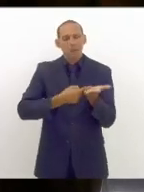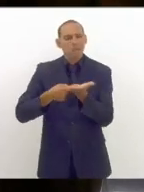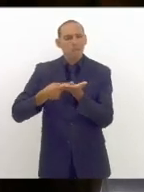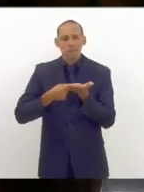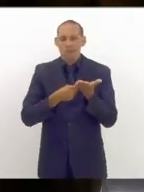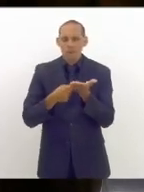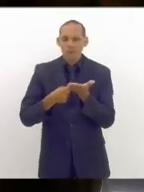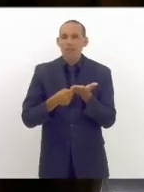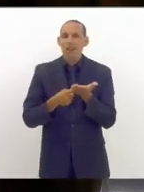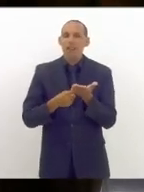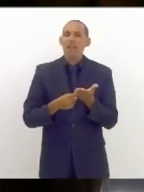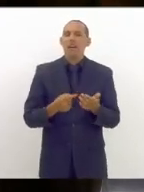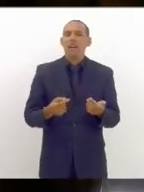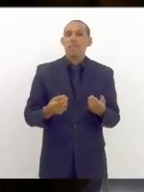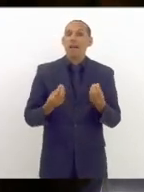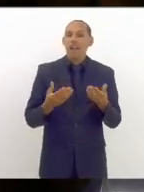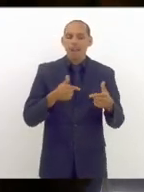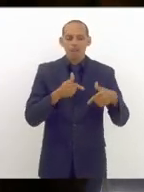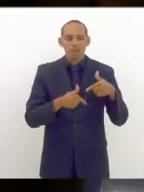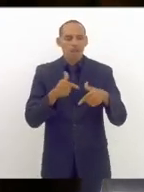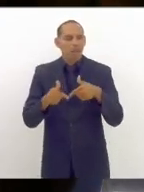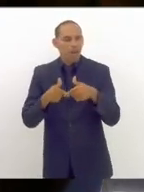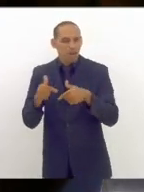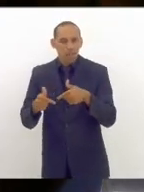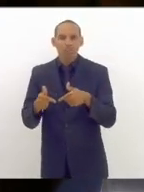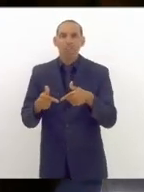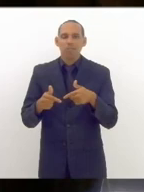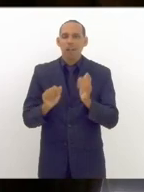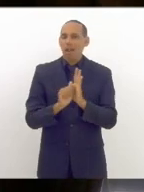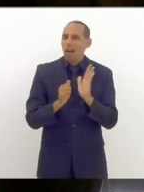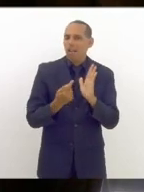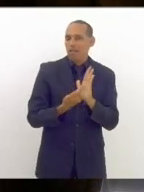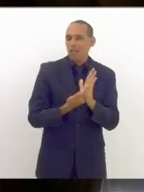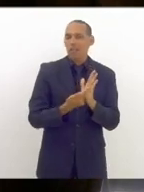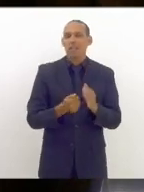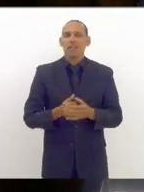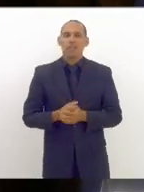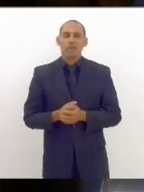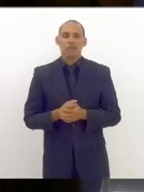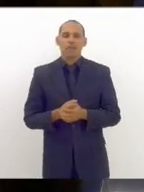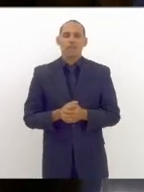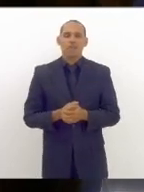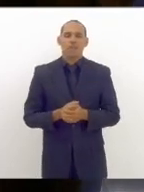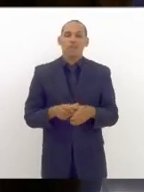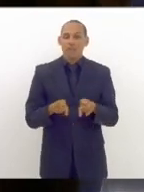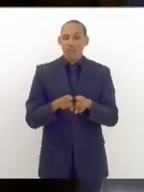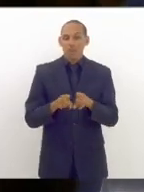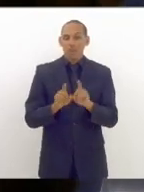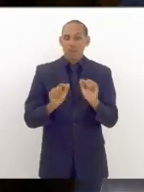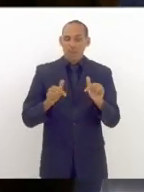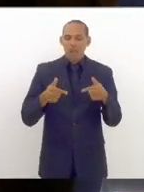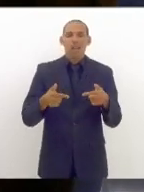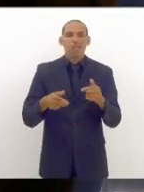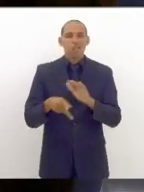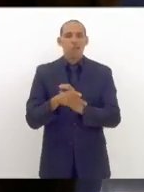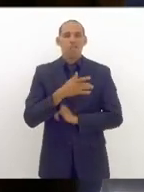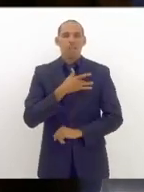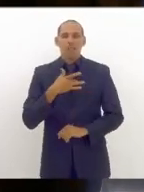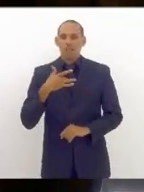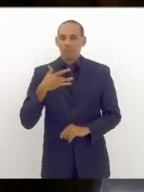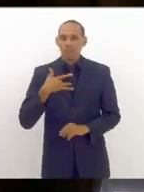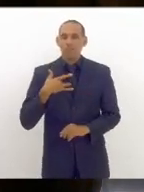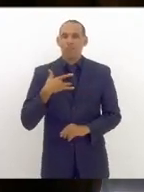para operacionalizar toda a agenda e as ações de saúde que